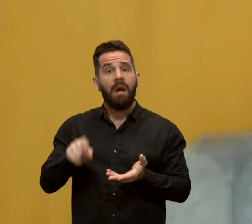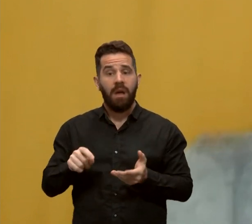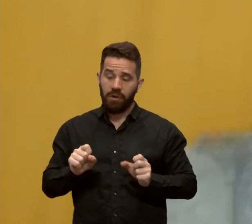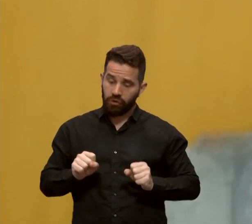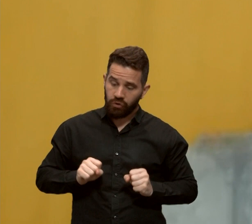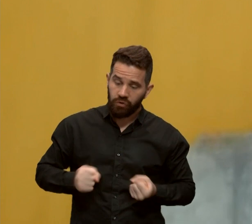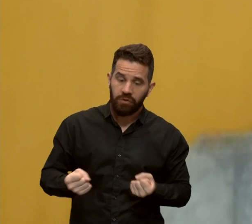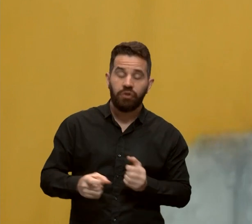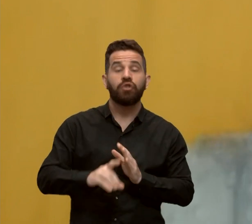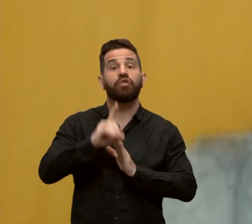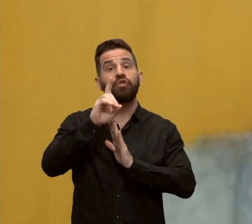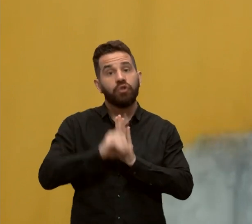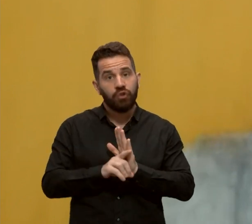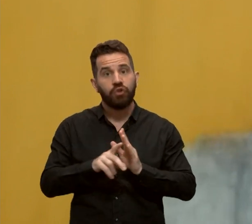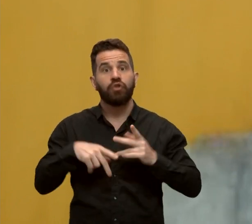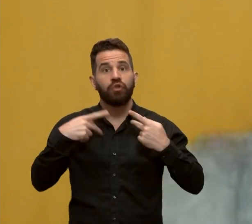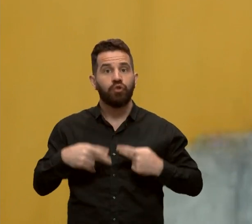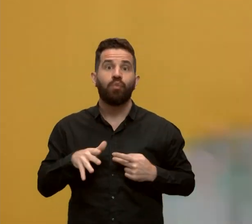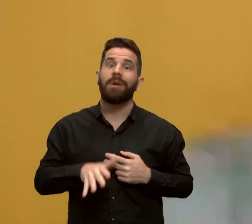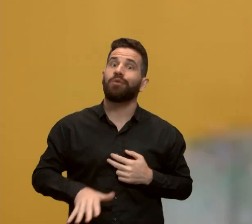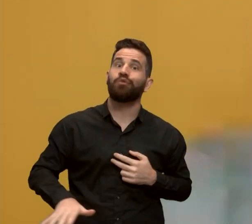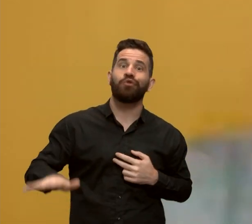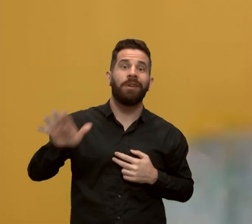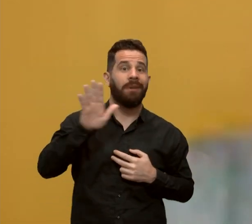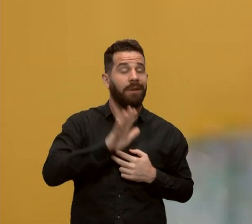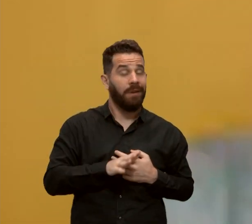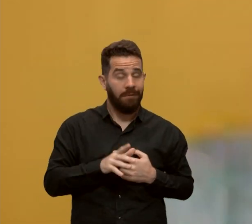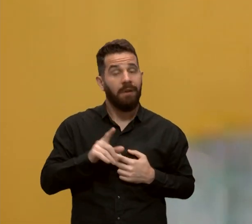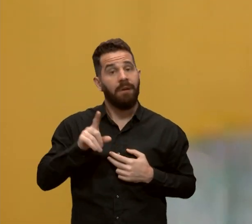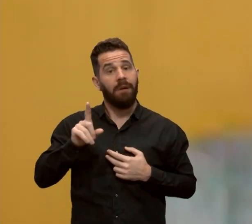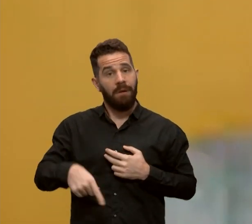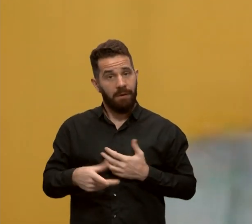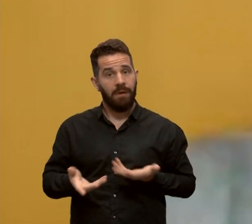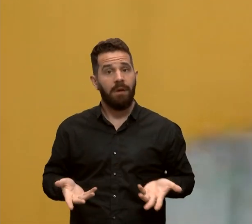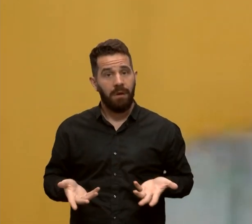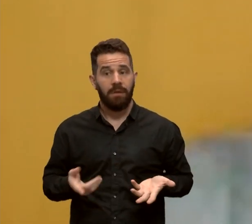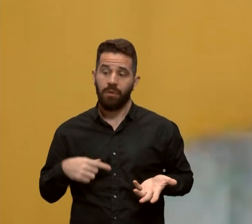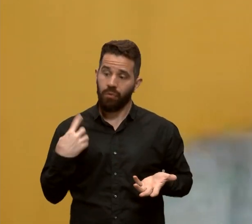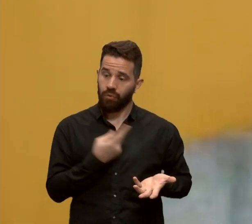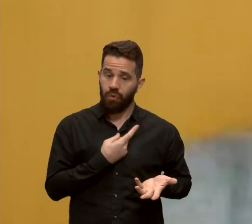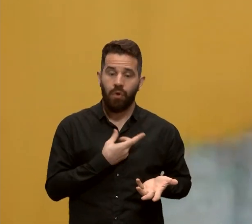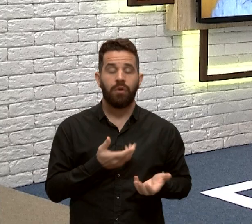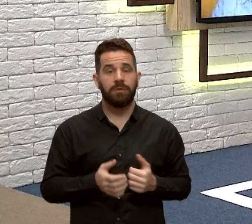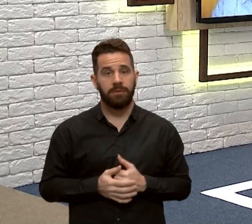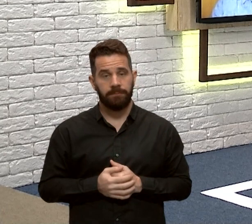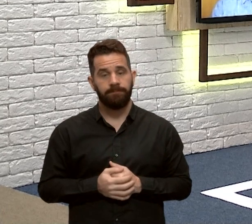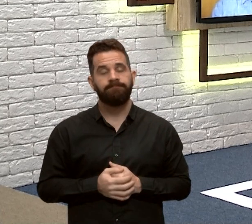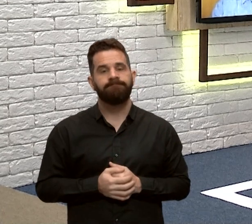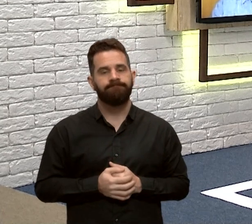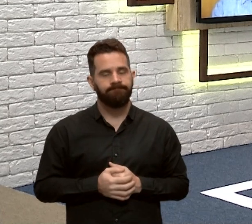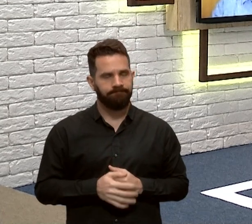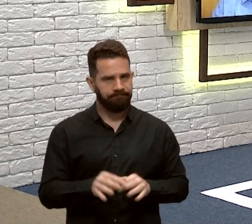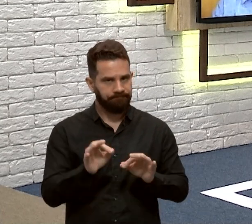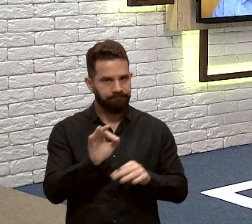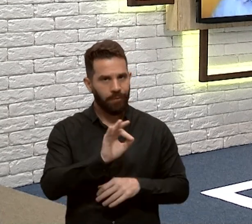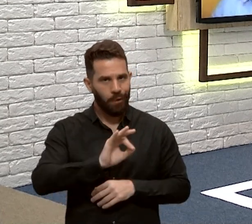defesa muito maior, que é a defesa dos direitos humanos de todos nós. Muito bacana, Eduardo. Bom, nosso tempo nesse primeiro bloco